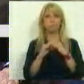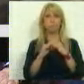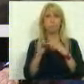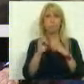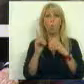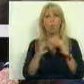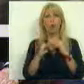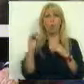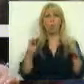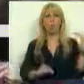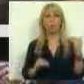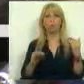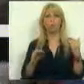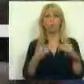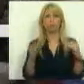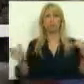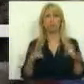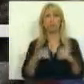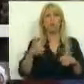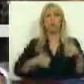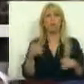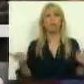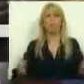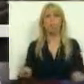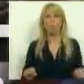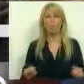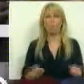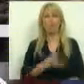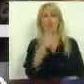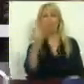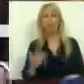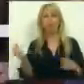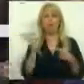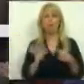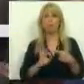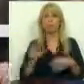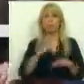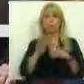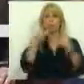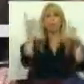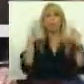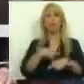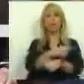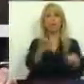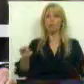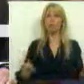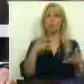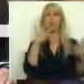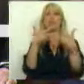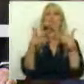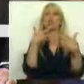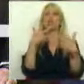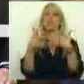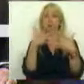da concorrência. Um segundo aspecto é o aspecto da divulgação e da transparência